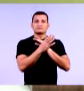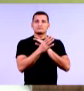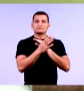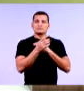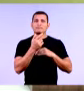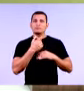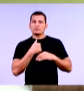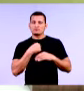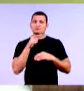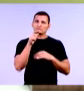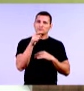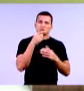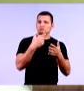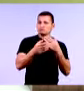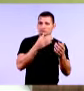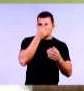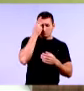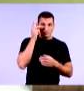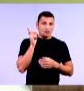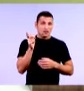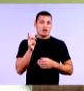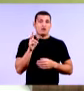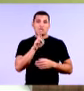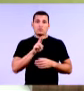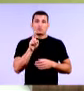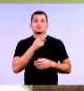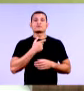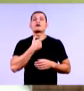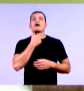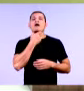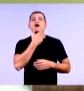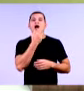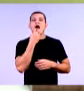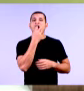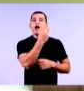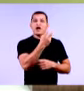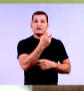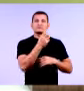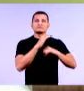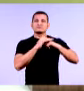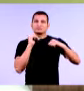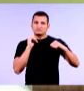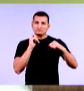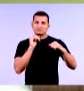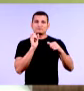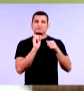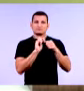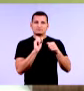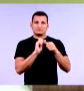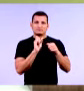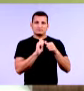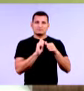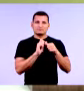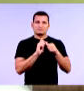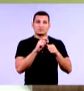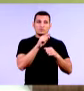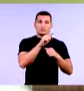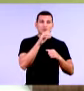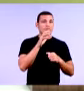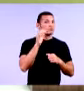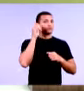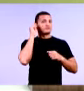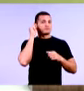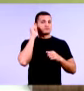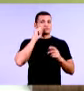para qualquer pessoa, ela usa esse grito, essa chamada para poder fazer essa... para você poder voltar